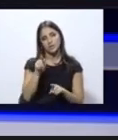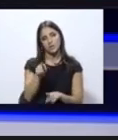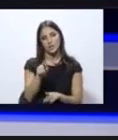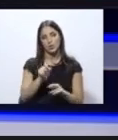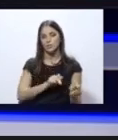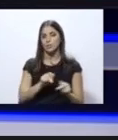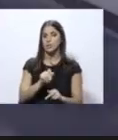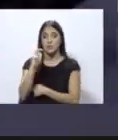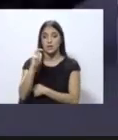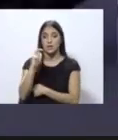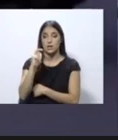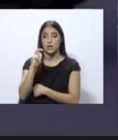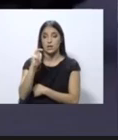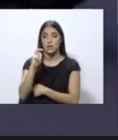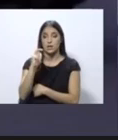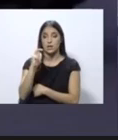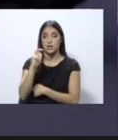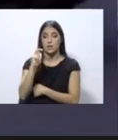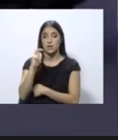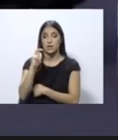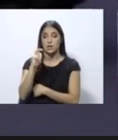ciclismo nacional.